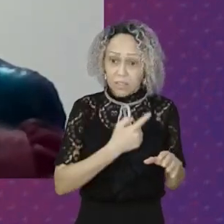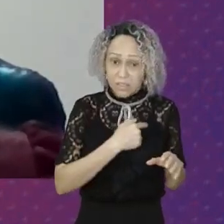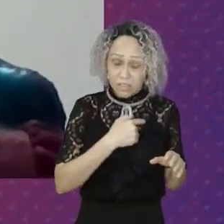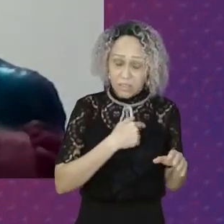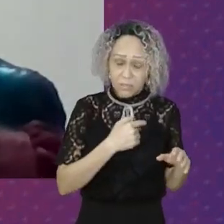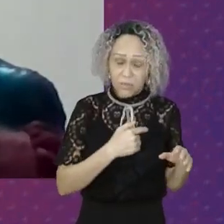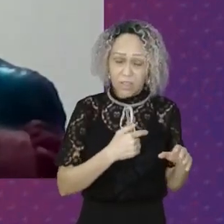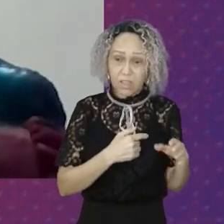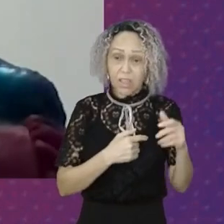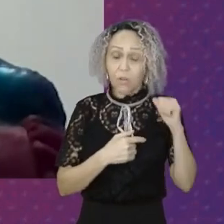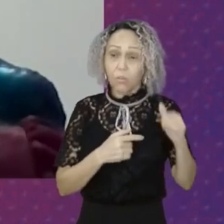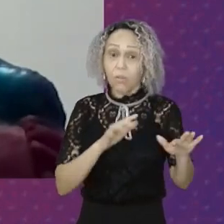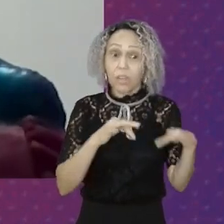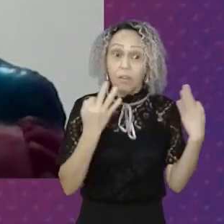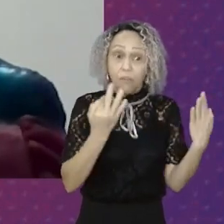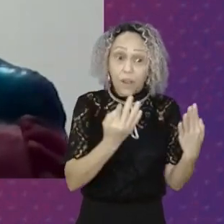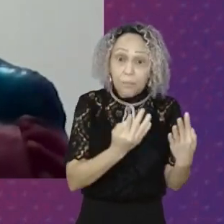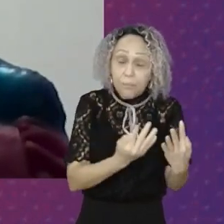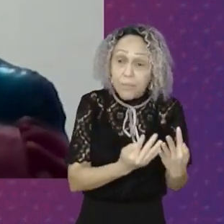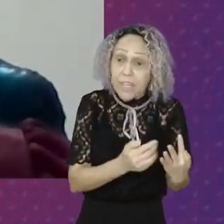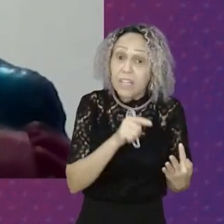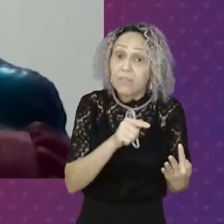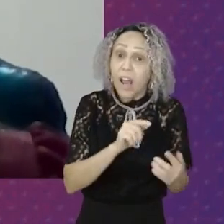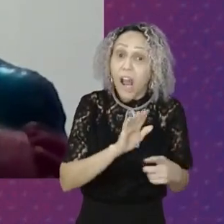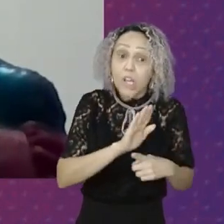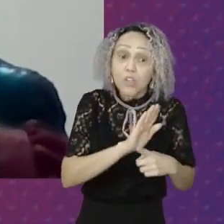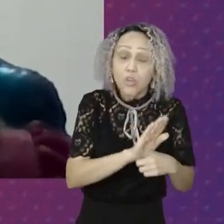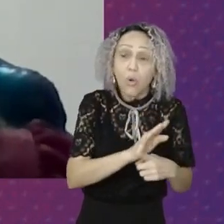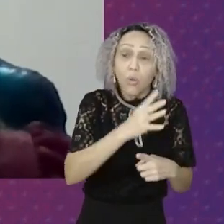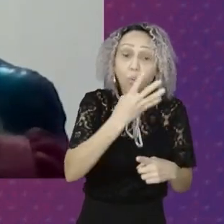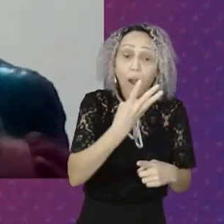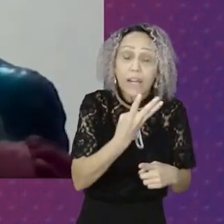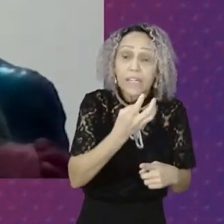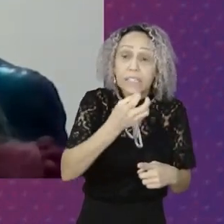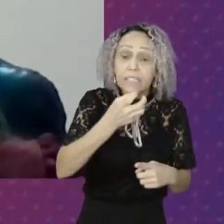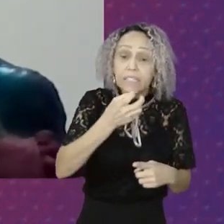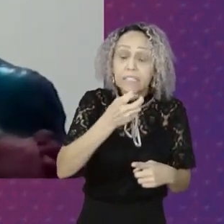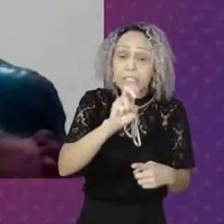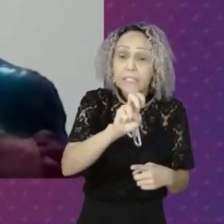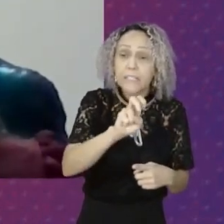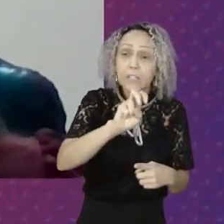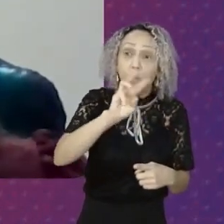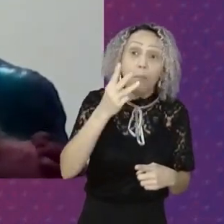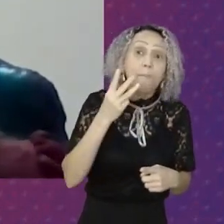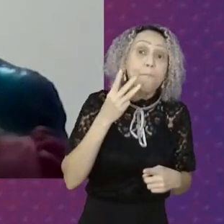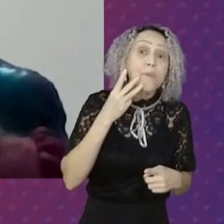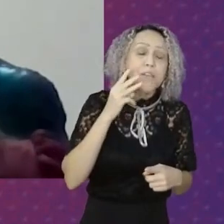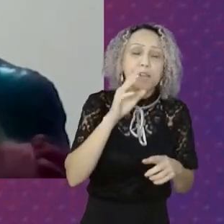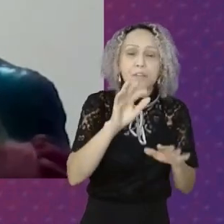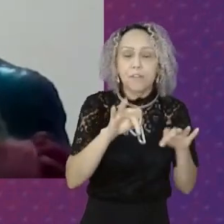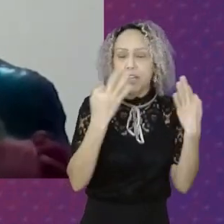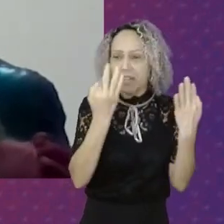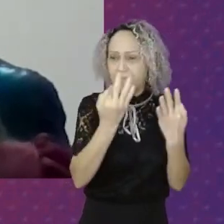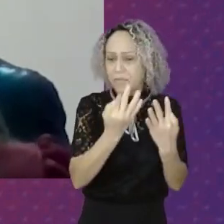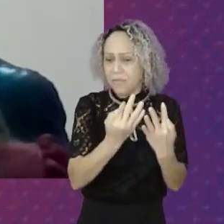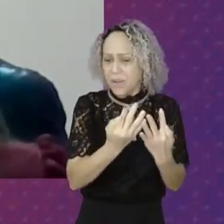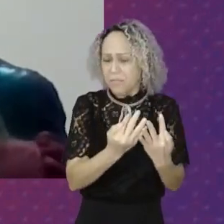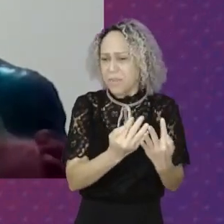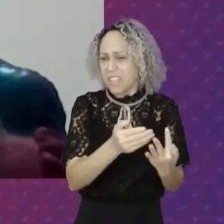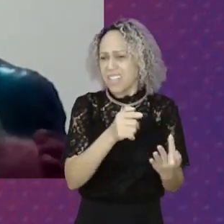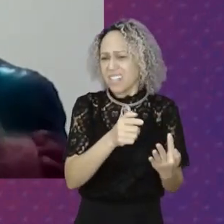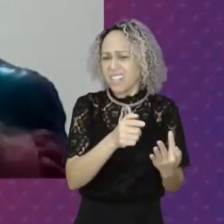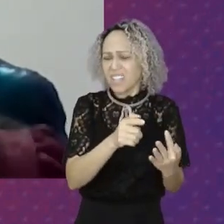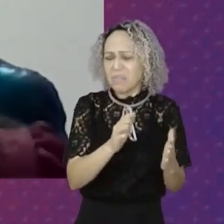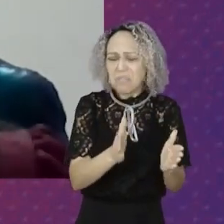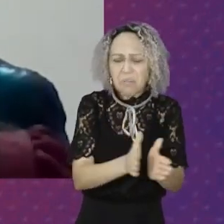de brasileiros da miséria. No meu município, eu tenho um índice alto de famílias em vulnerabilidade social, em extrema